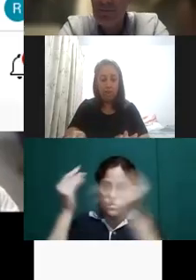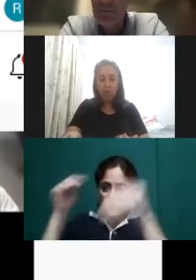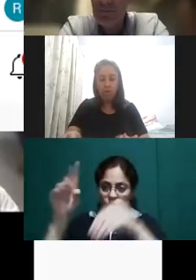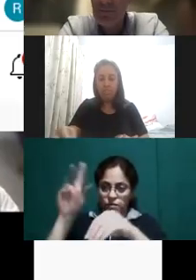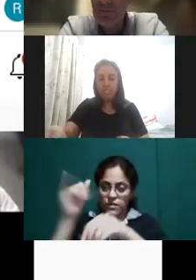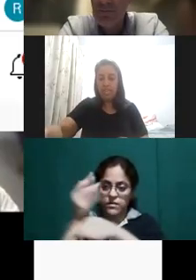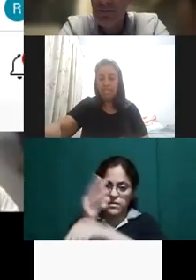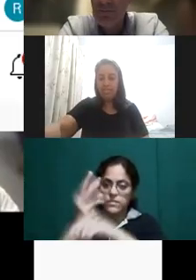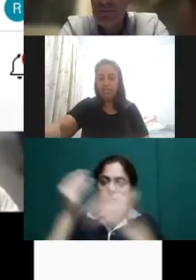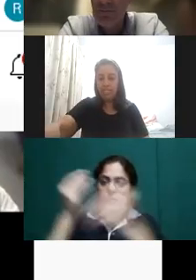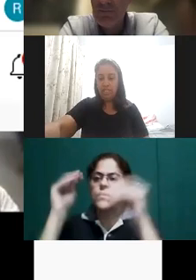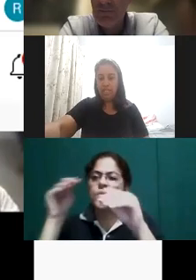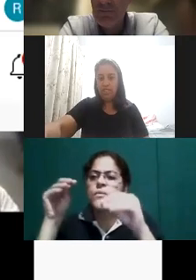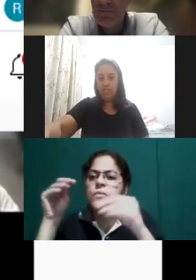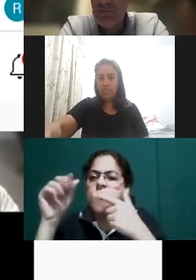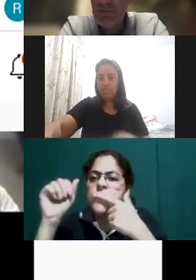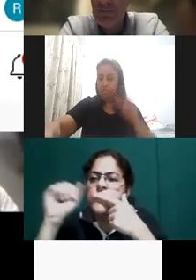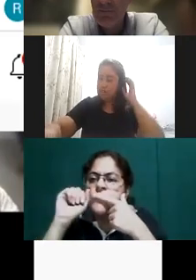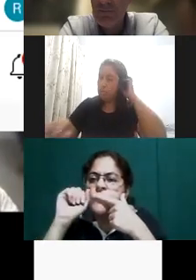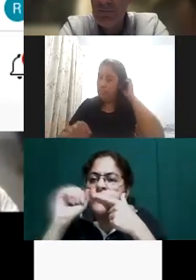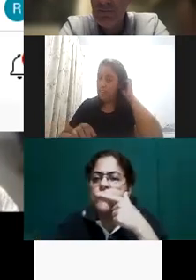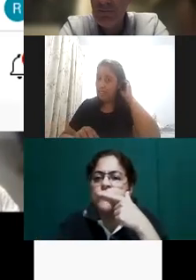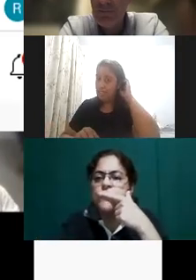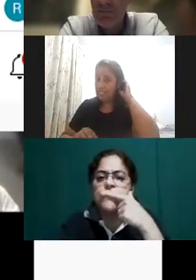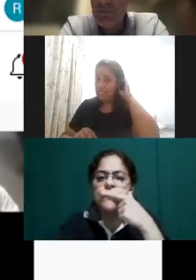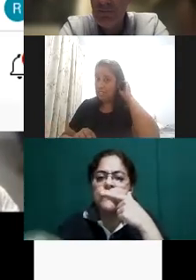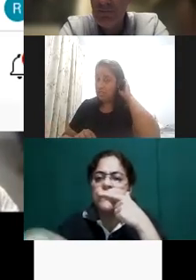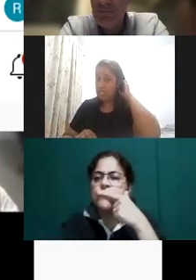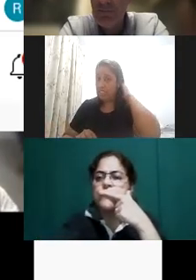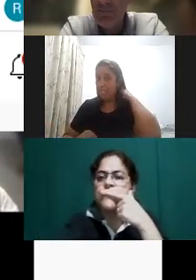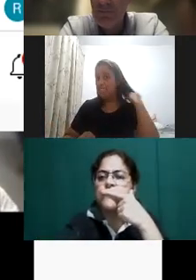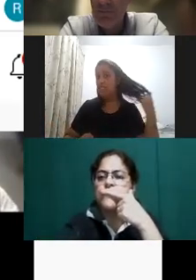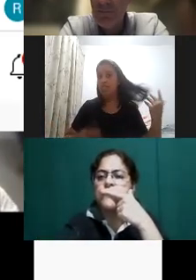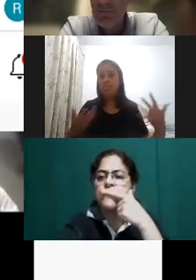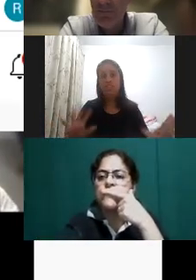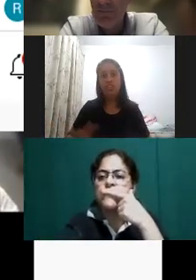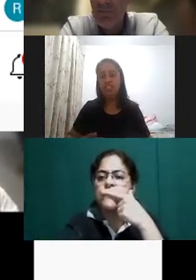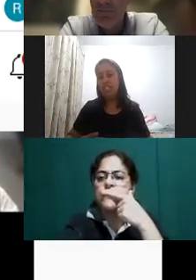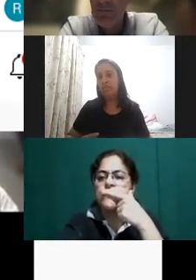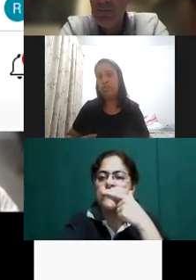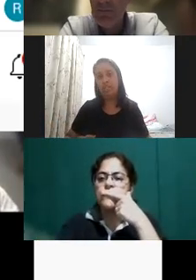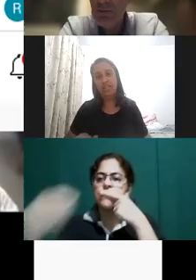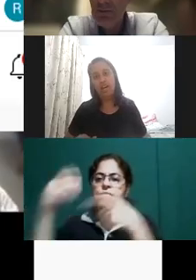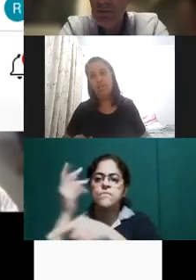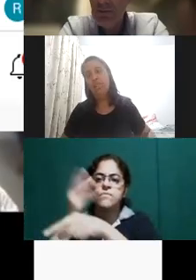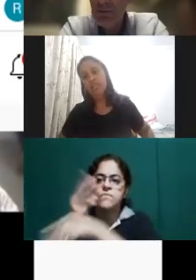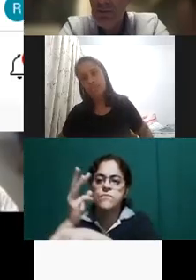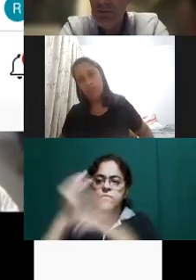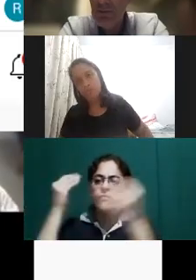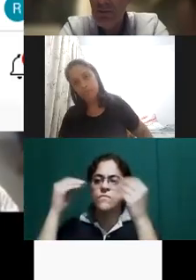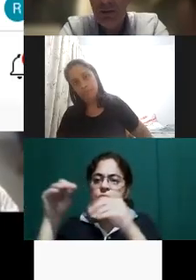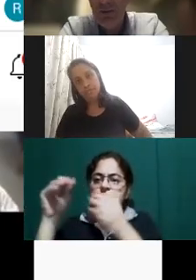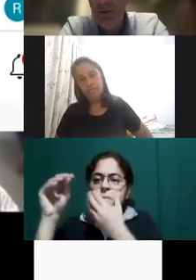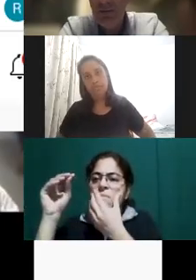Agora, sobre a prova que está lá às 5 da tarde, eu vou ter que ver com o NAI se a gente consegue entrar às 5, senão a gente vai entrar no horário da aula